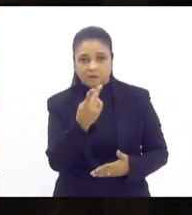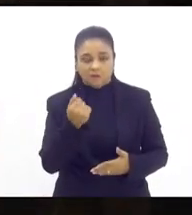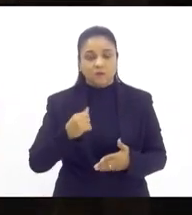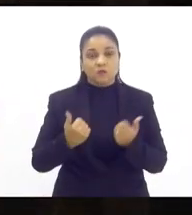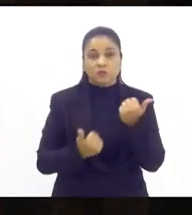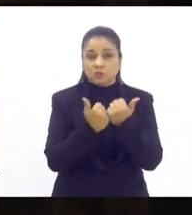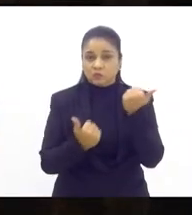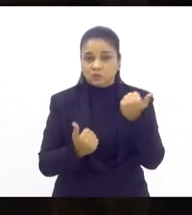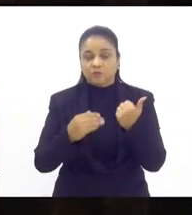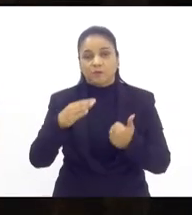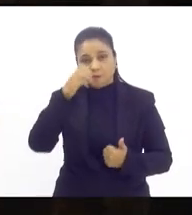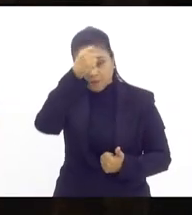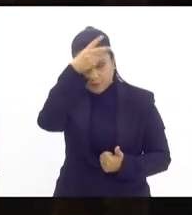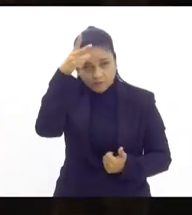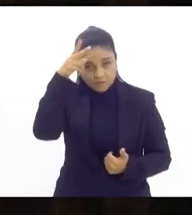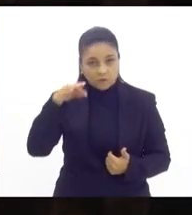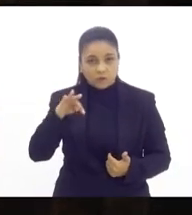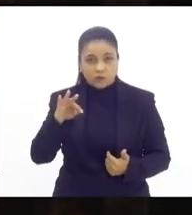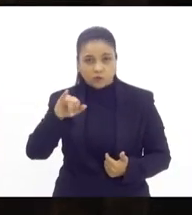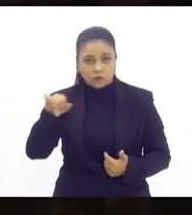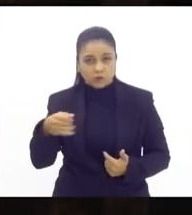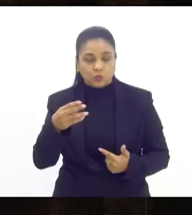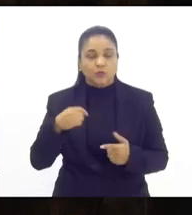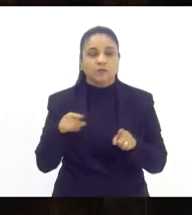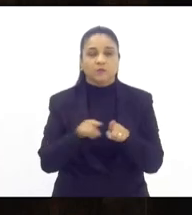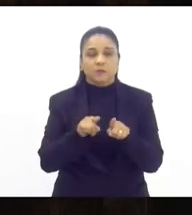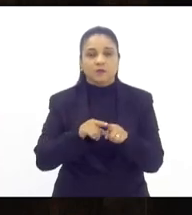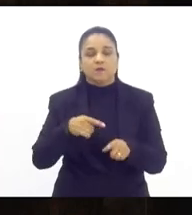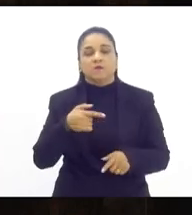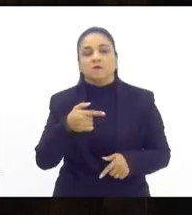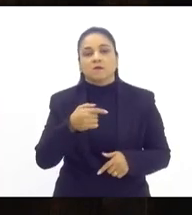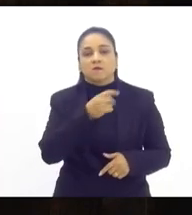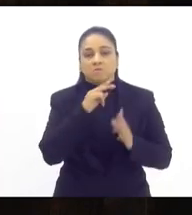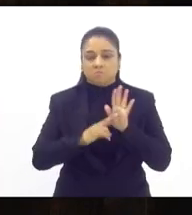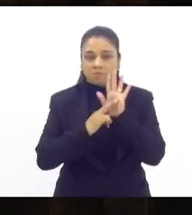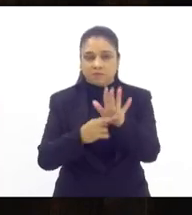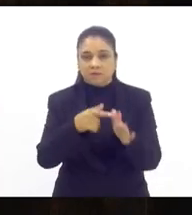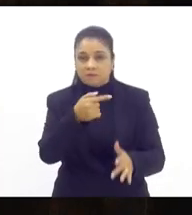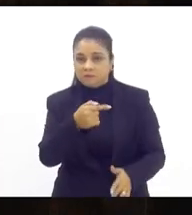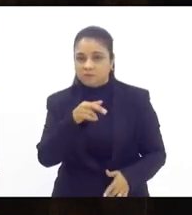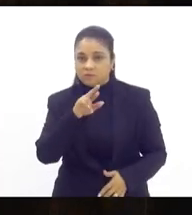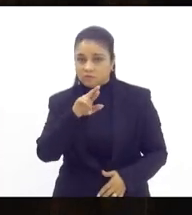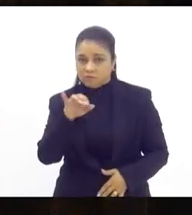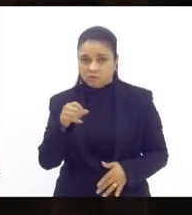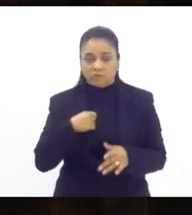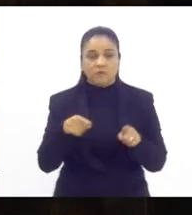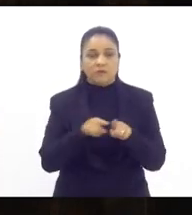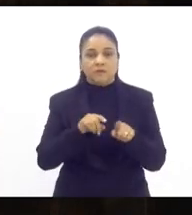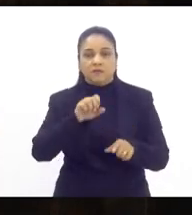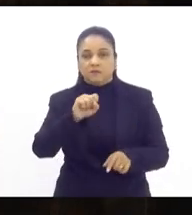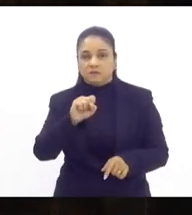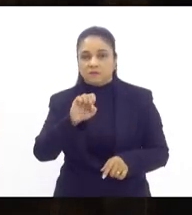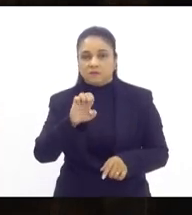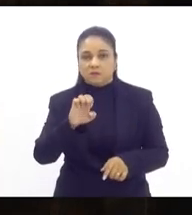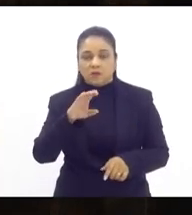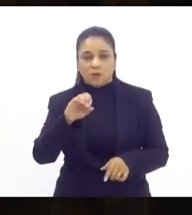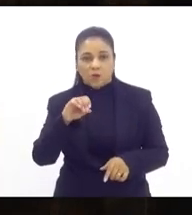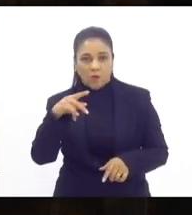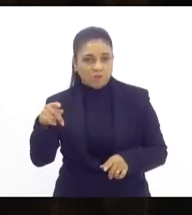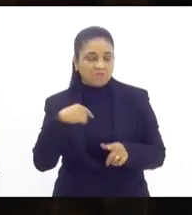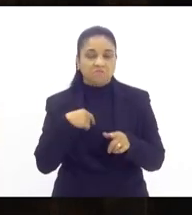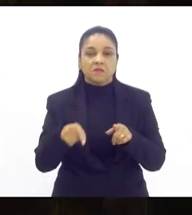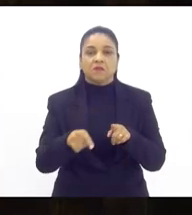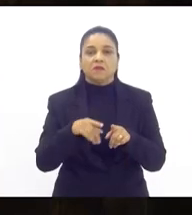Tijuca o representante da sete rios e da guarda municipal a Celpe não